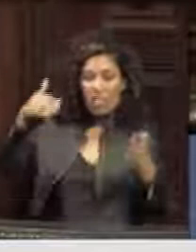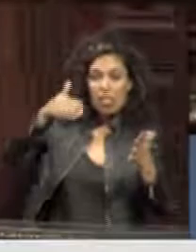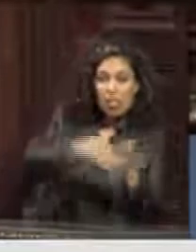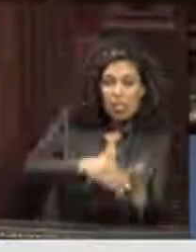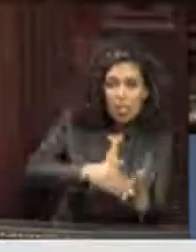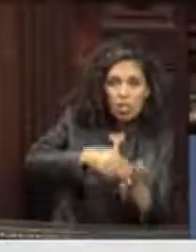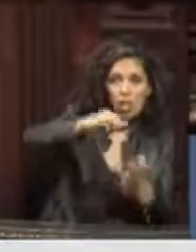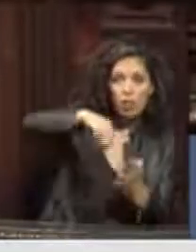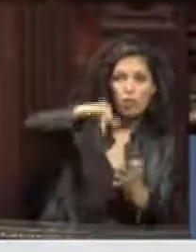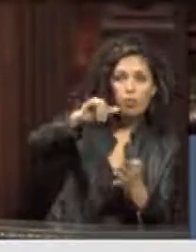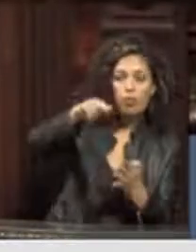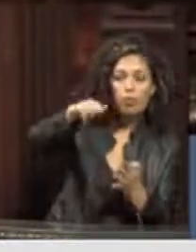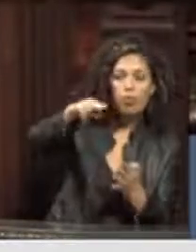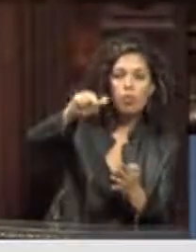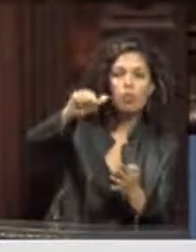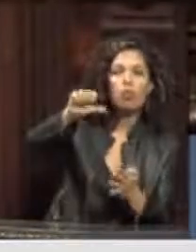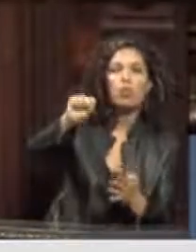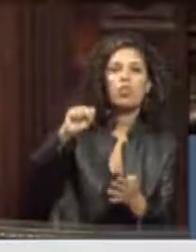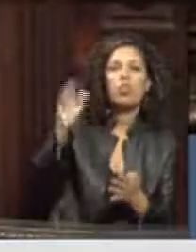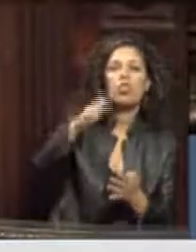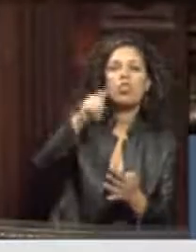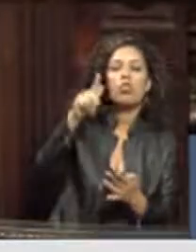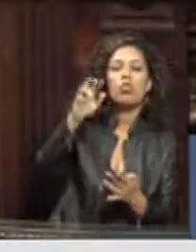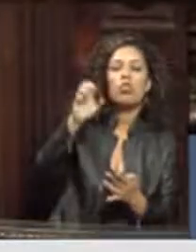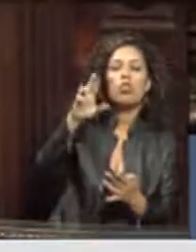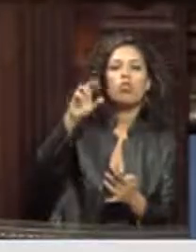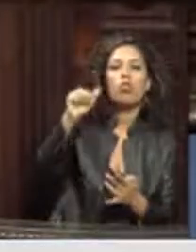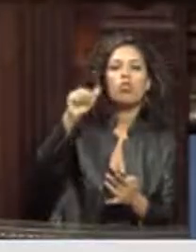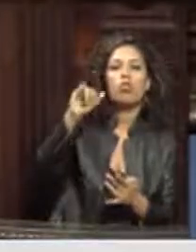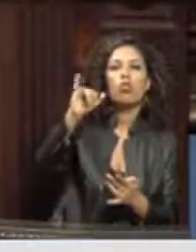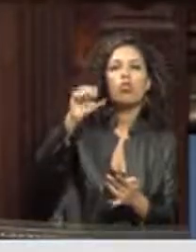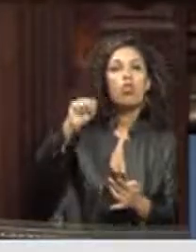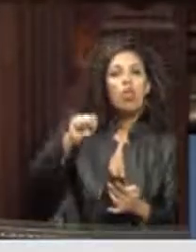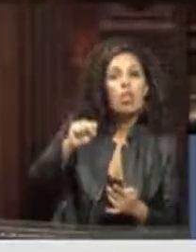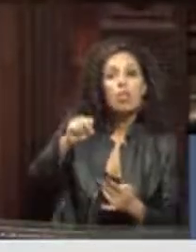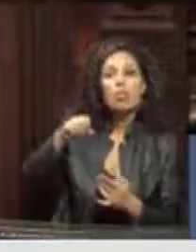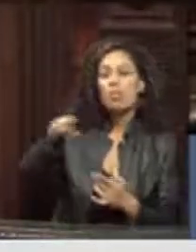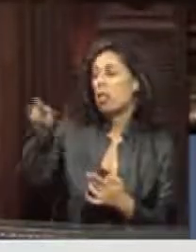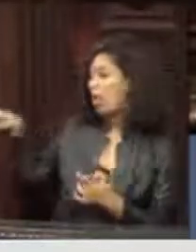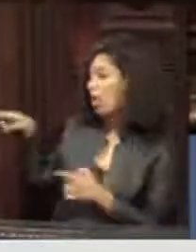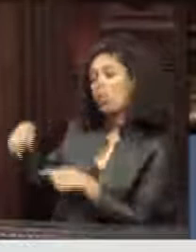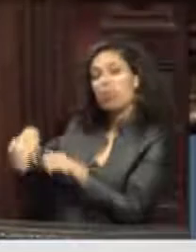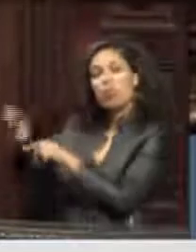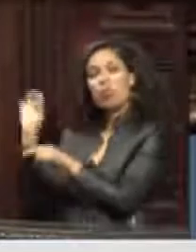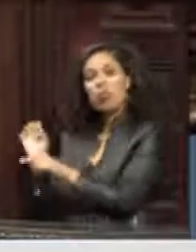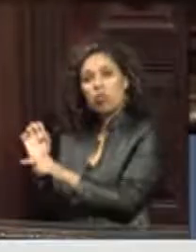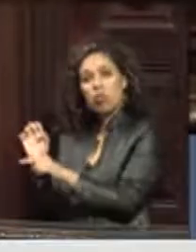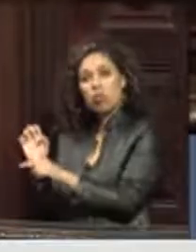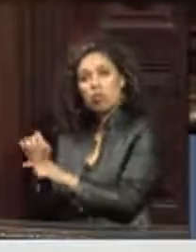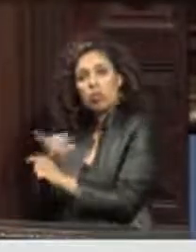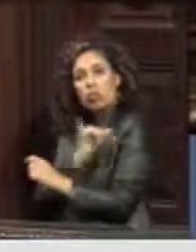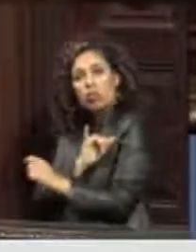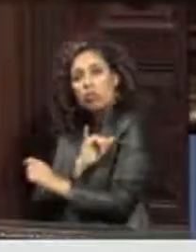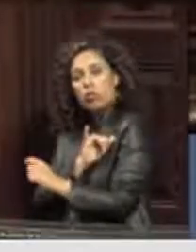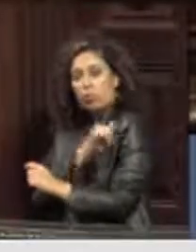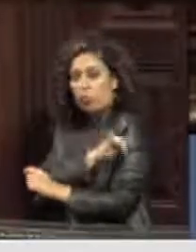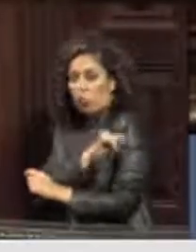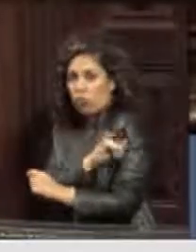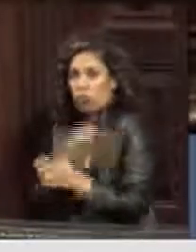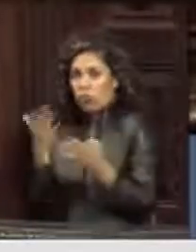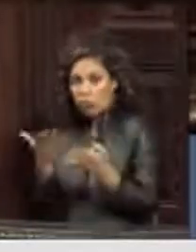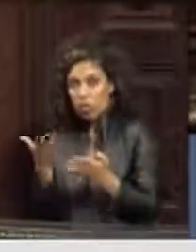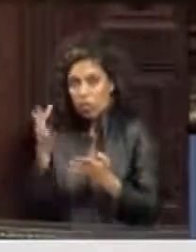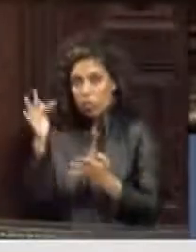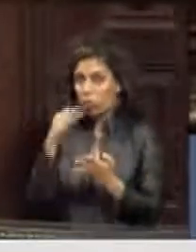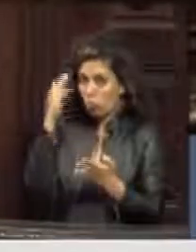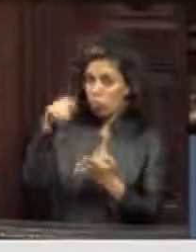que é a questão ali de Além Paraíba-Carmo. Também quer privatizar o trecho entre Carmo e Cantagalo.